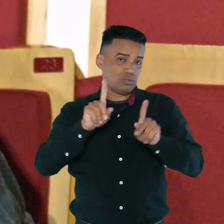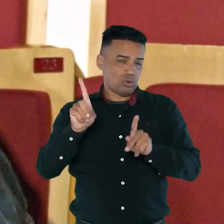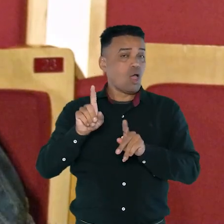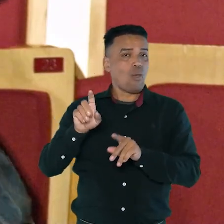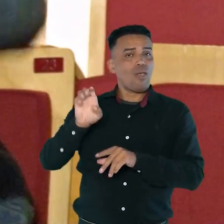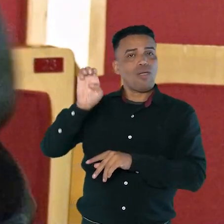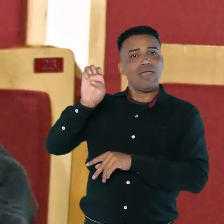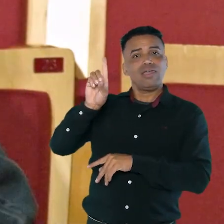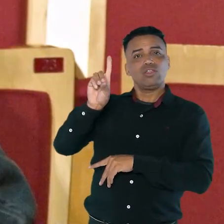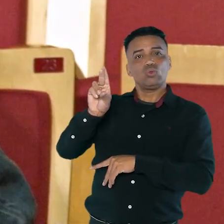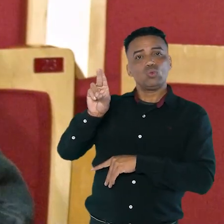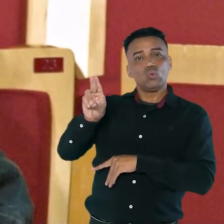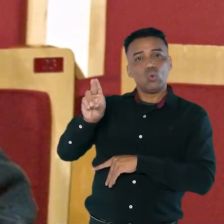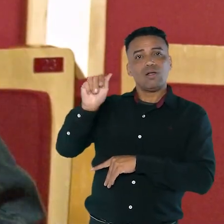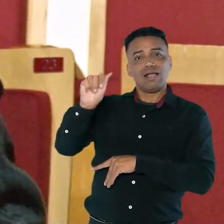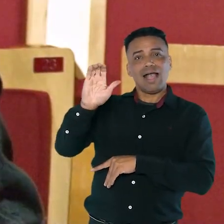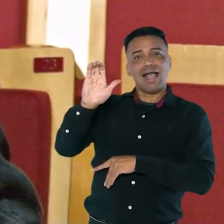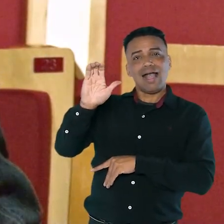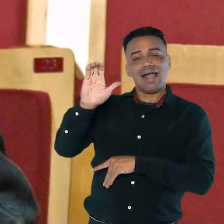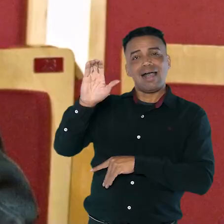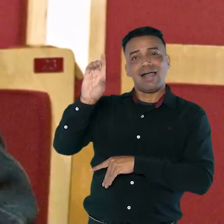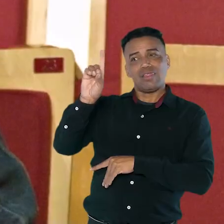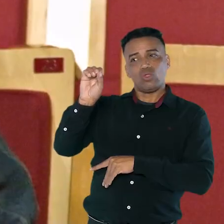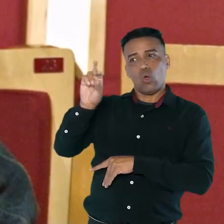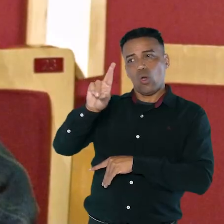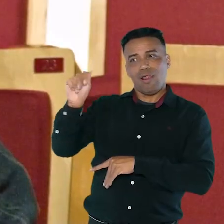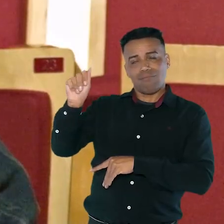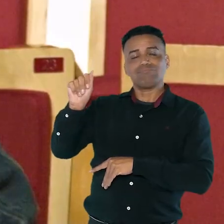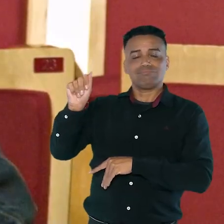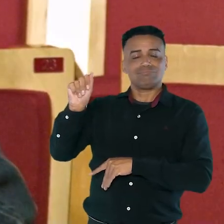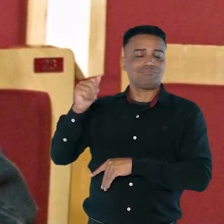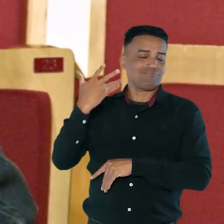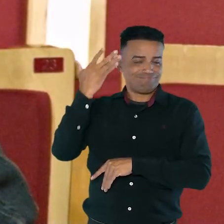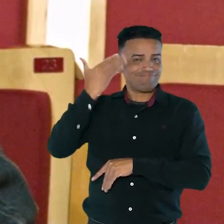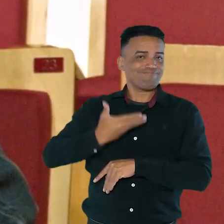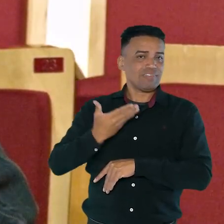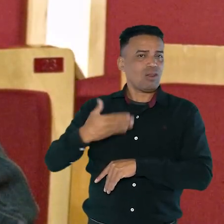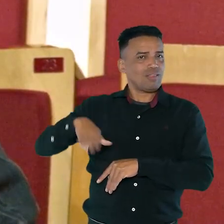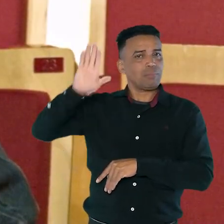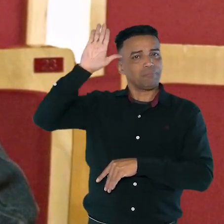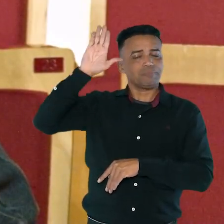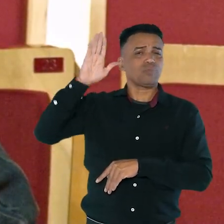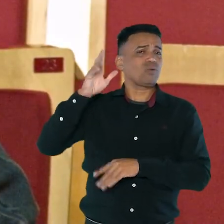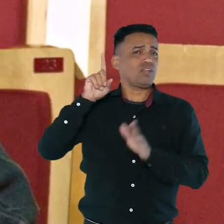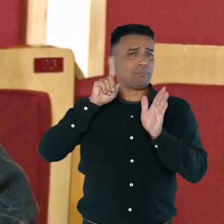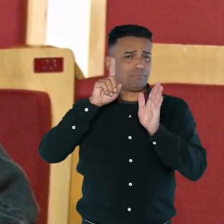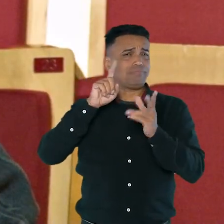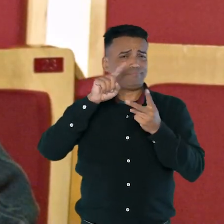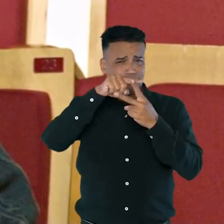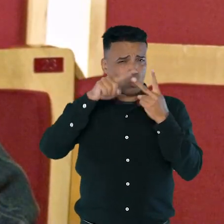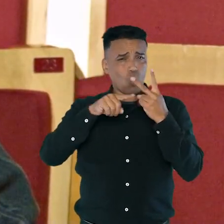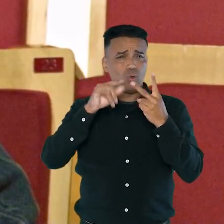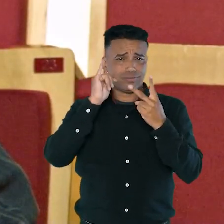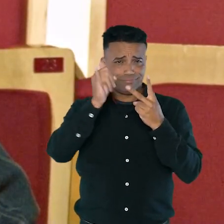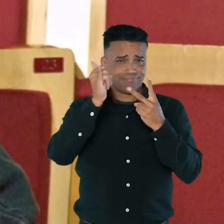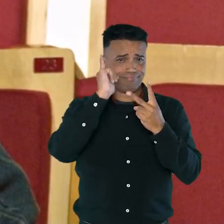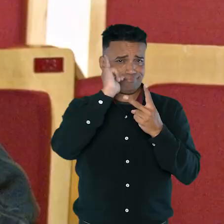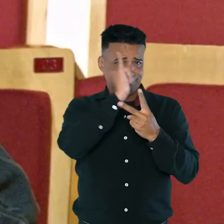Então, levantei a minha mãozinha aqui, porque acho que é isso mesmo. E eu queria dizer duas coisas. Primeiro,